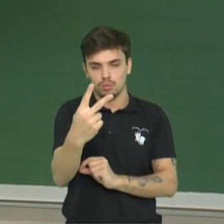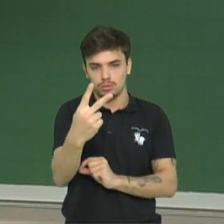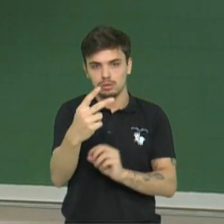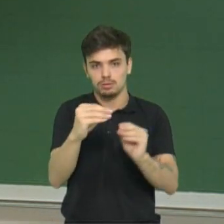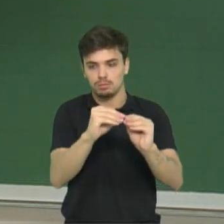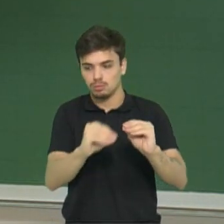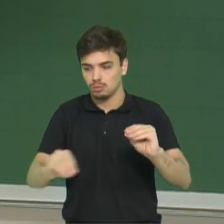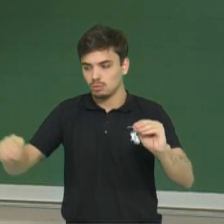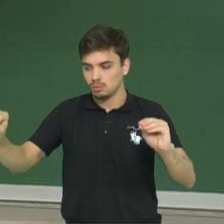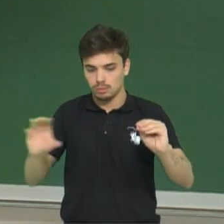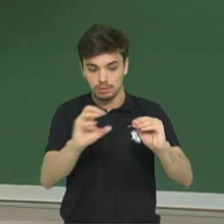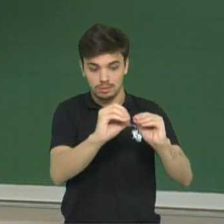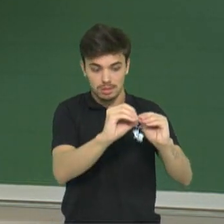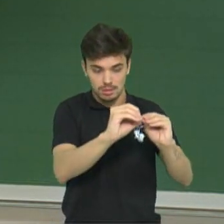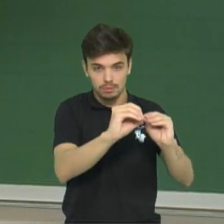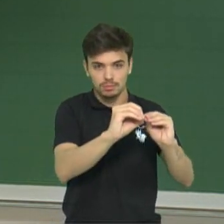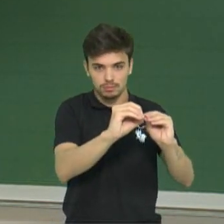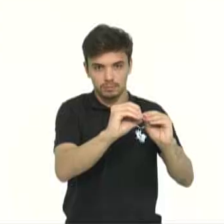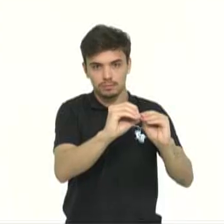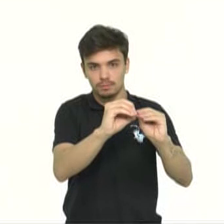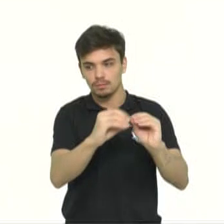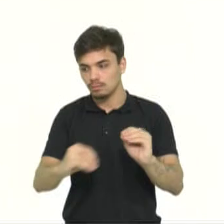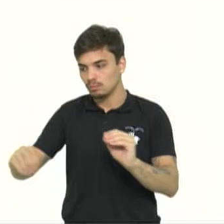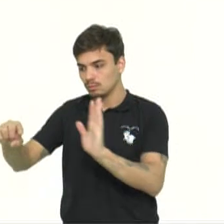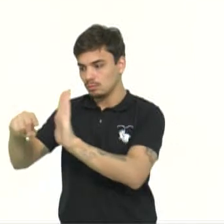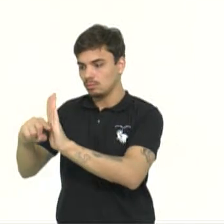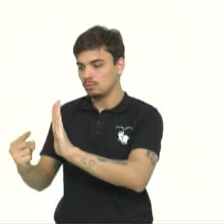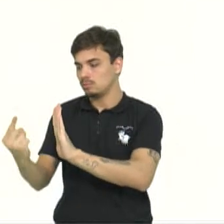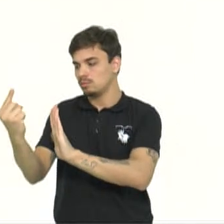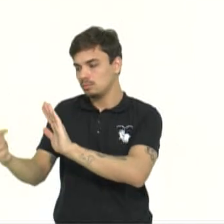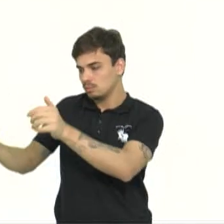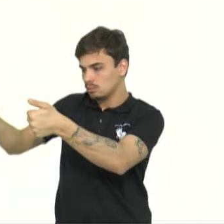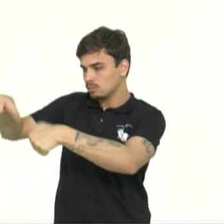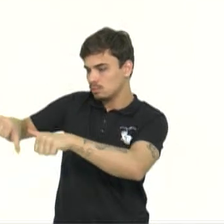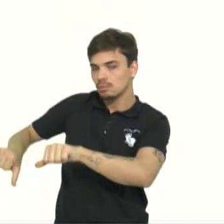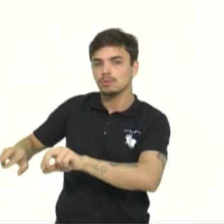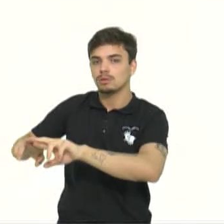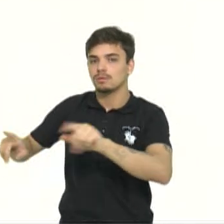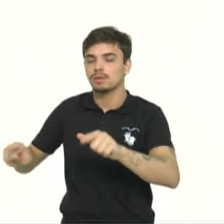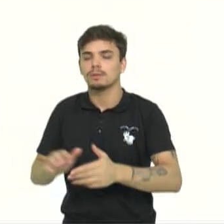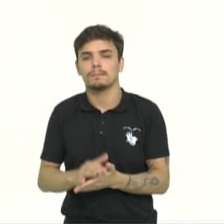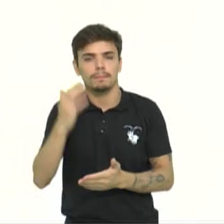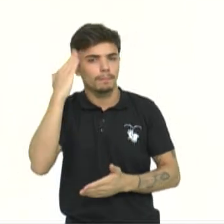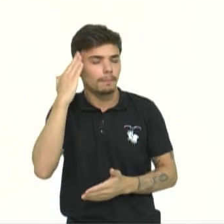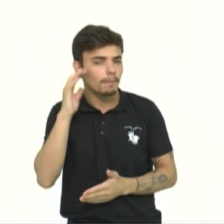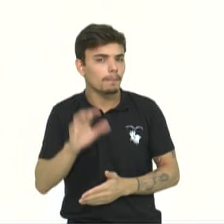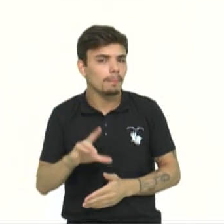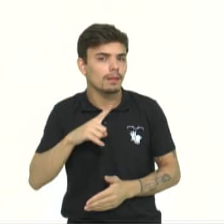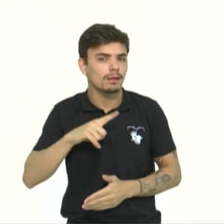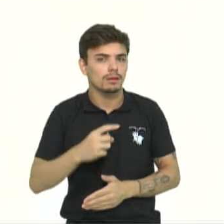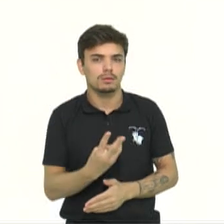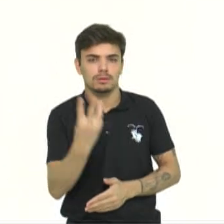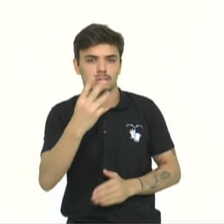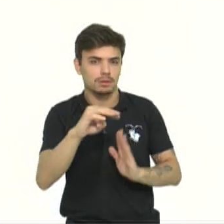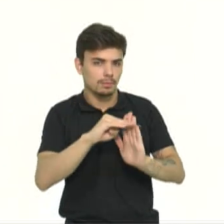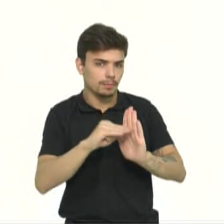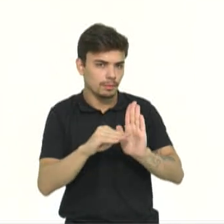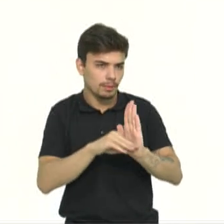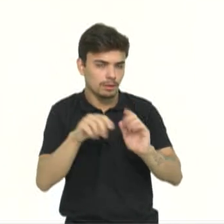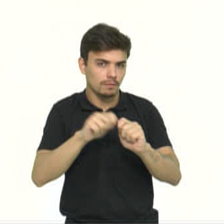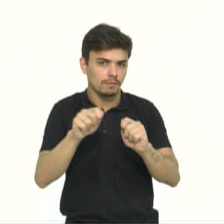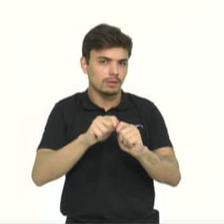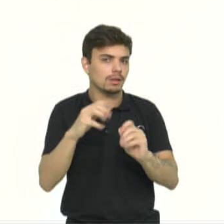0 e foi lá para o menos 1 na outra substância. Sabendo disso, vamos para o terceiro passo, fazer